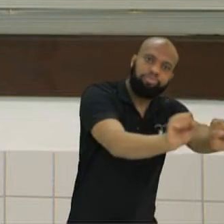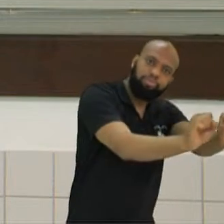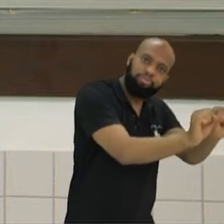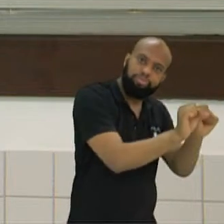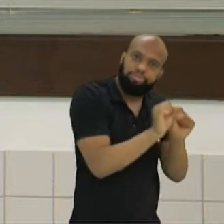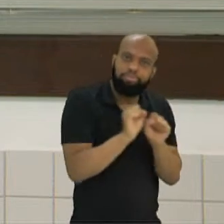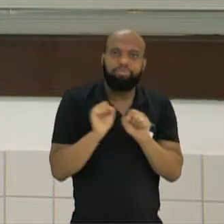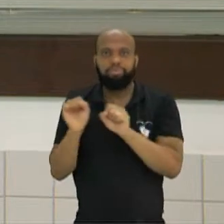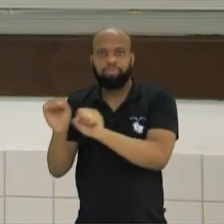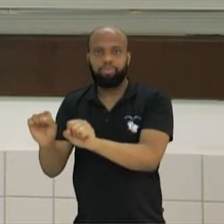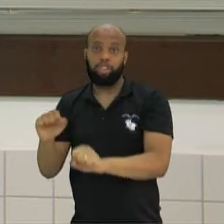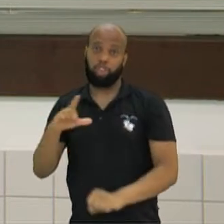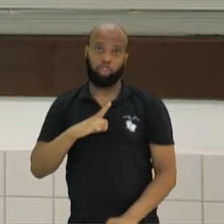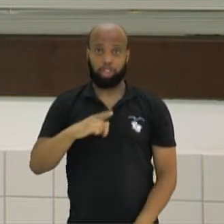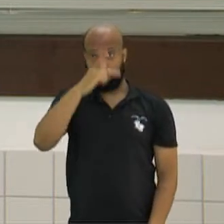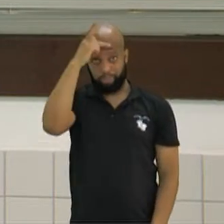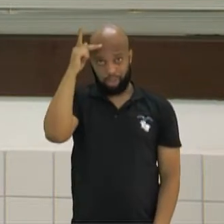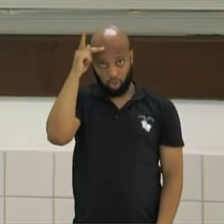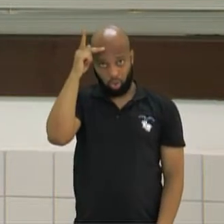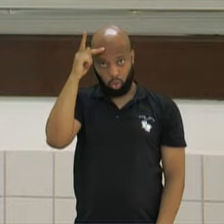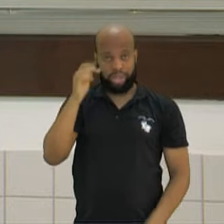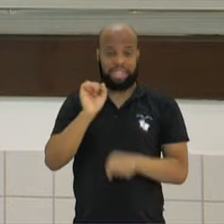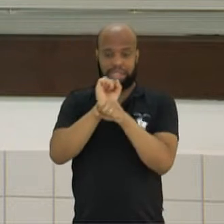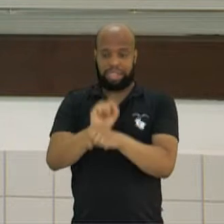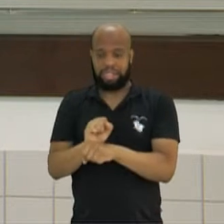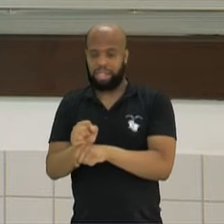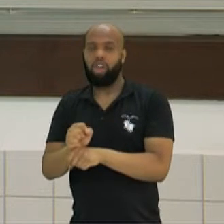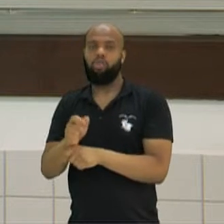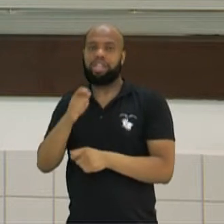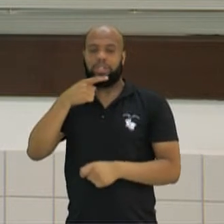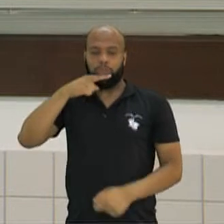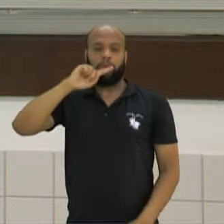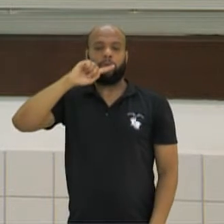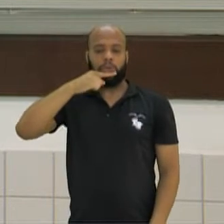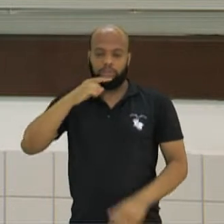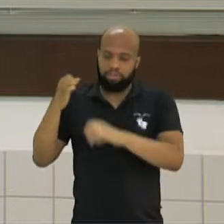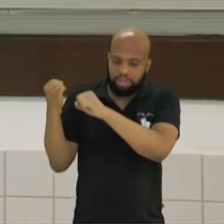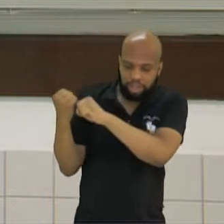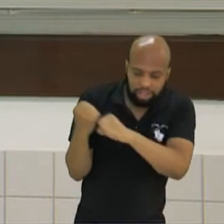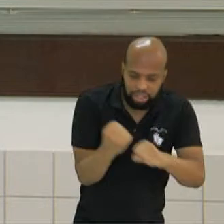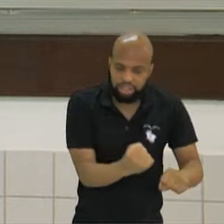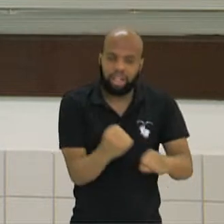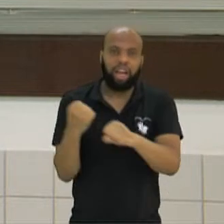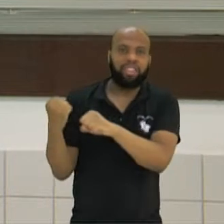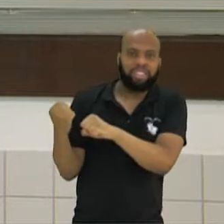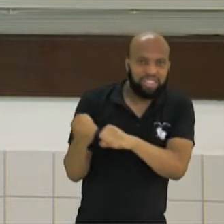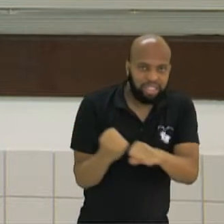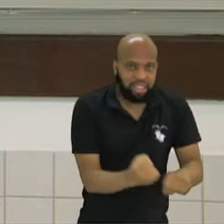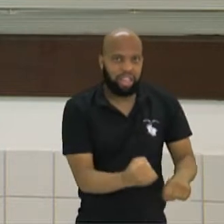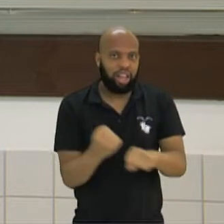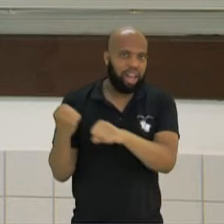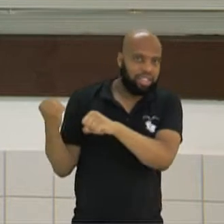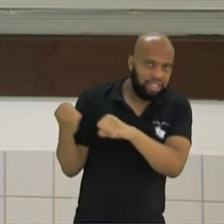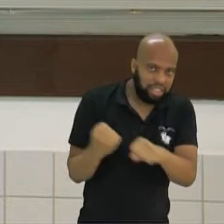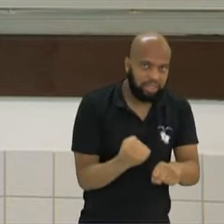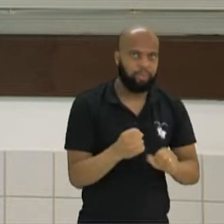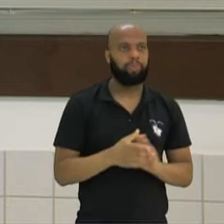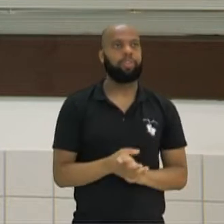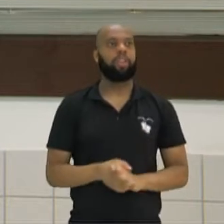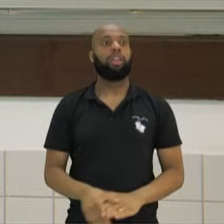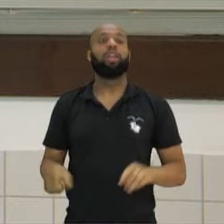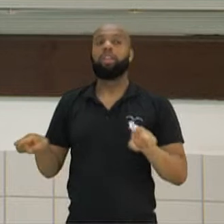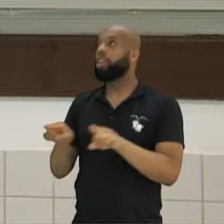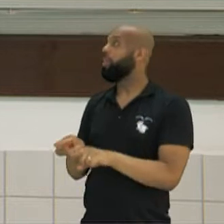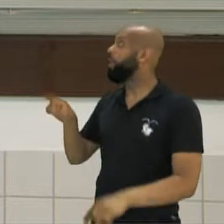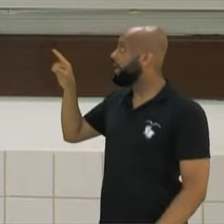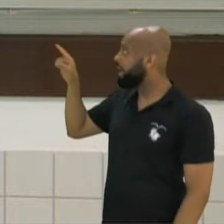a cana de açúcar para fazer o melaço. E aqui a primeira imagem que eu trouxe para vocês era também, só que aqui com energia,